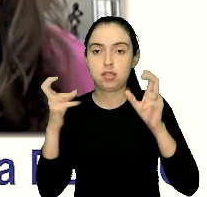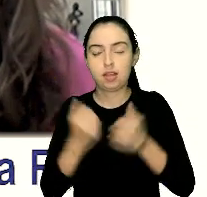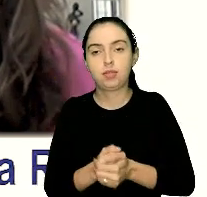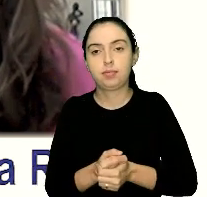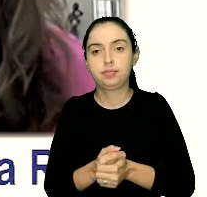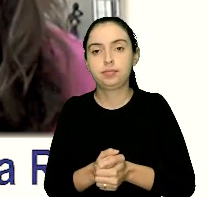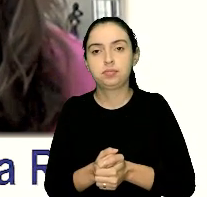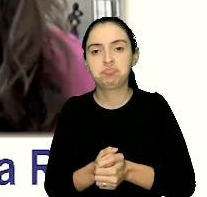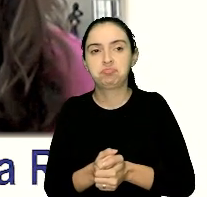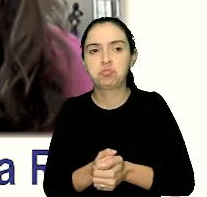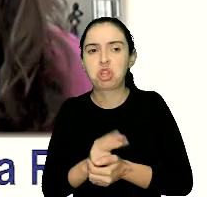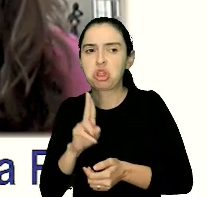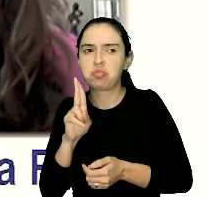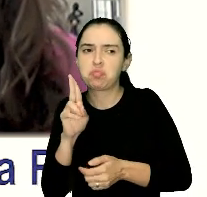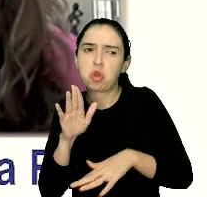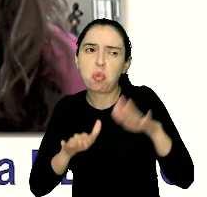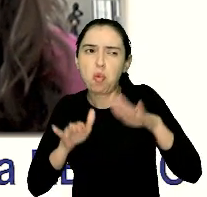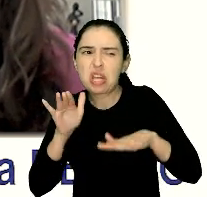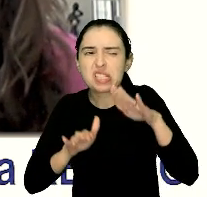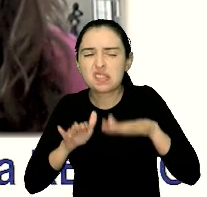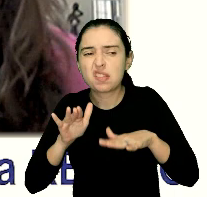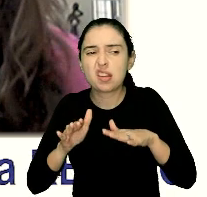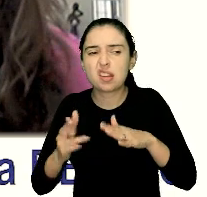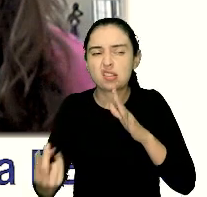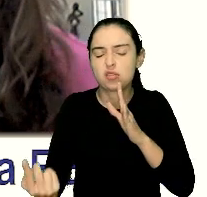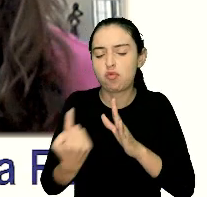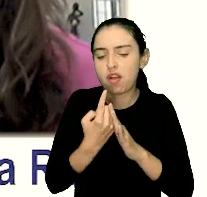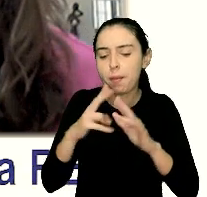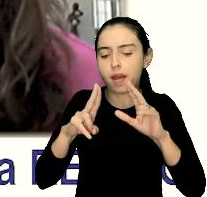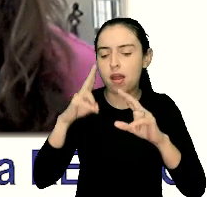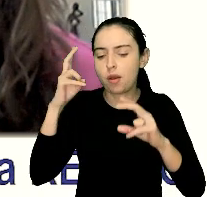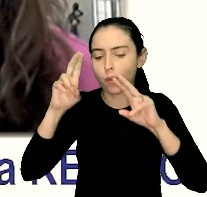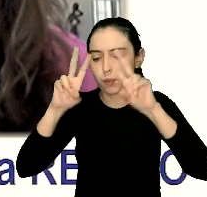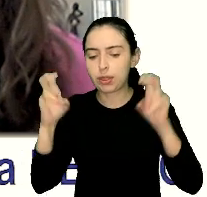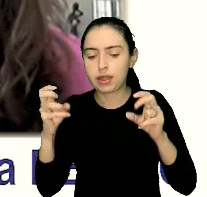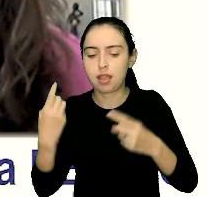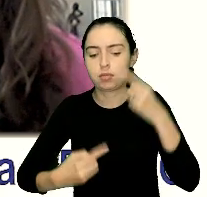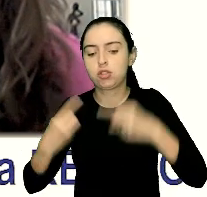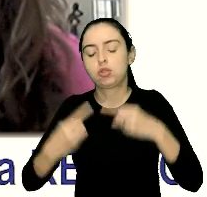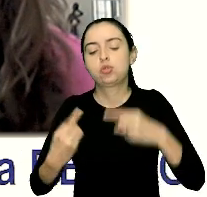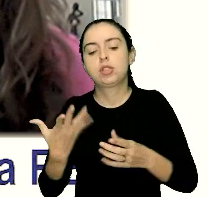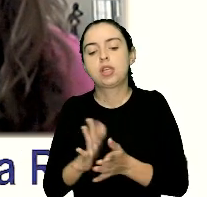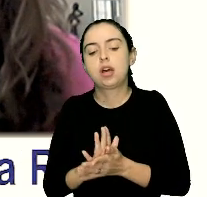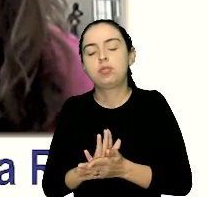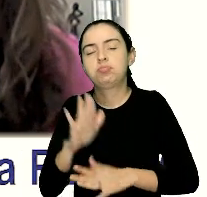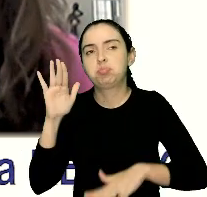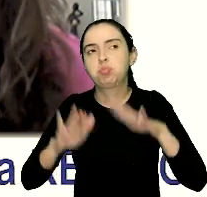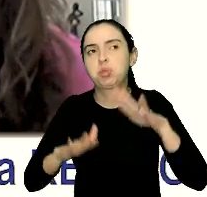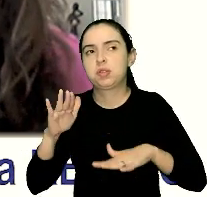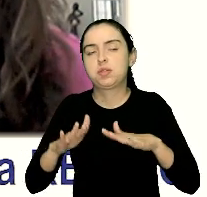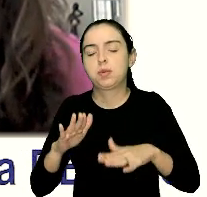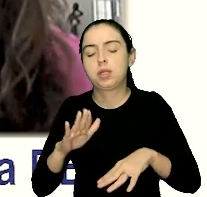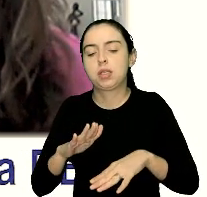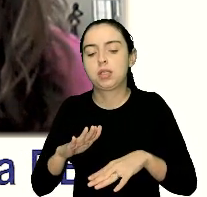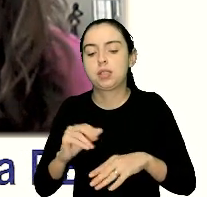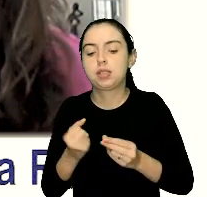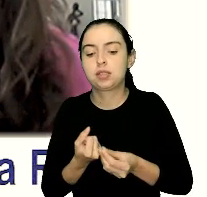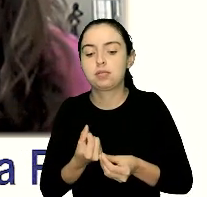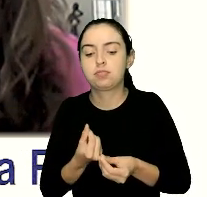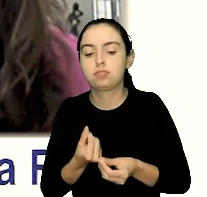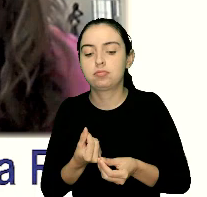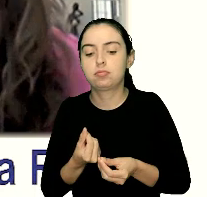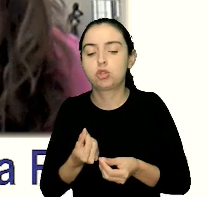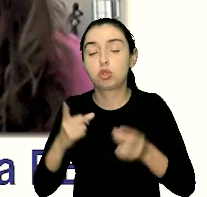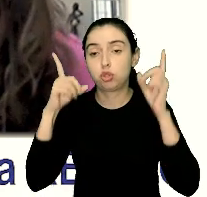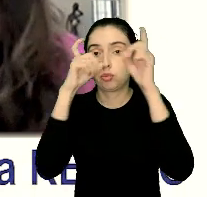nem sempre são postas de forma clara, e muitas vezes eventuais, digamos assim, dificuldades